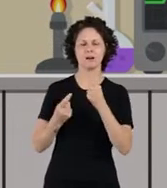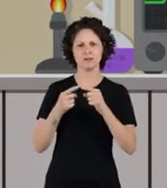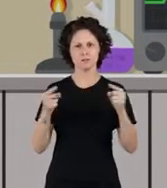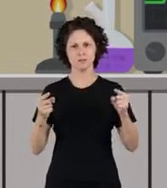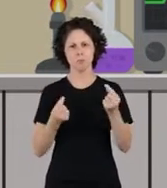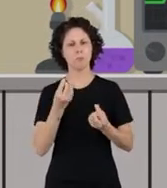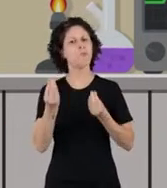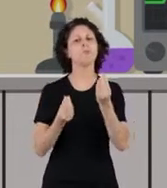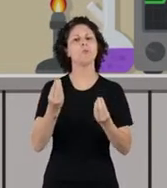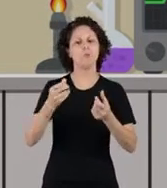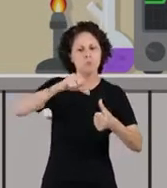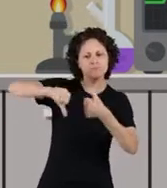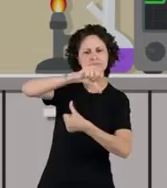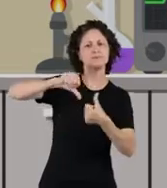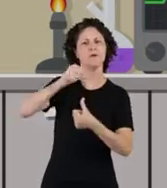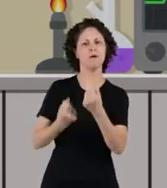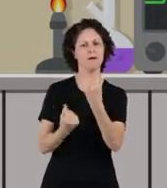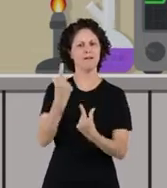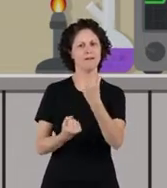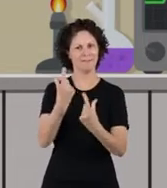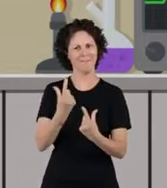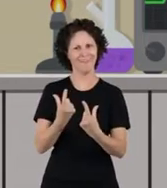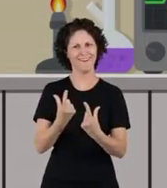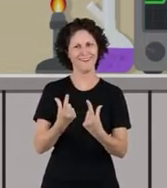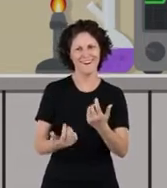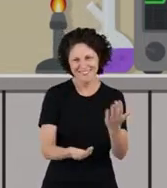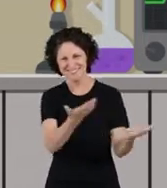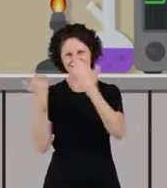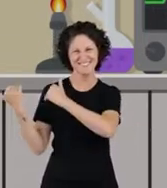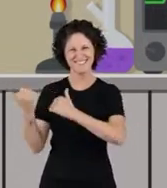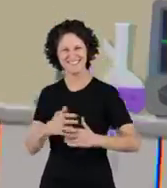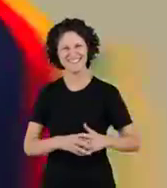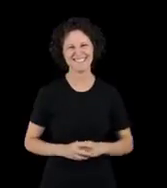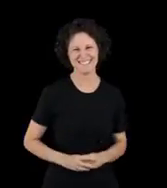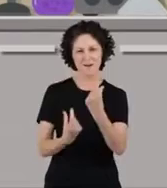transformam? Então, venha comigo desvendar esse mistério.